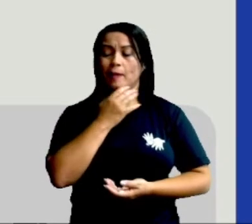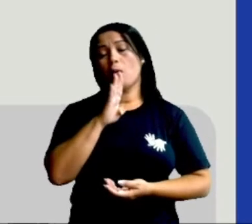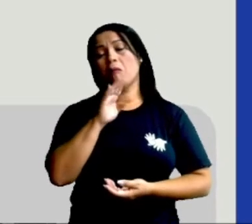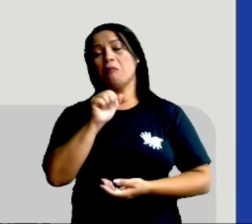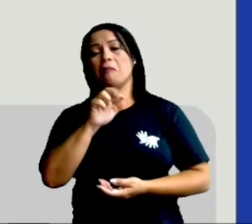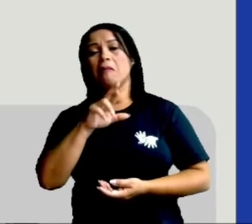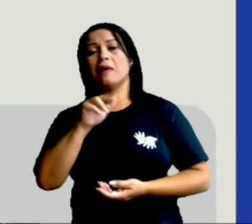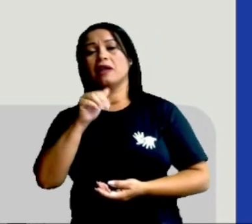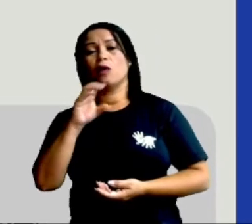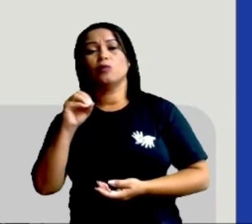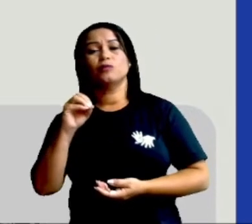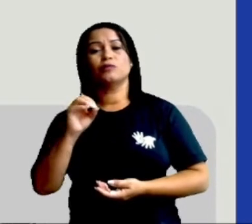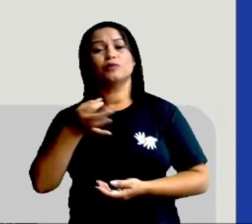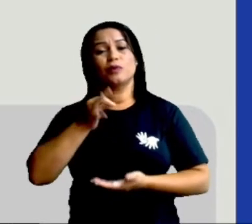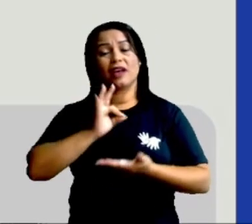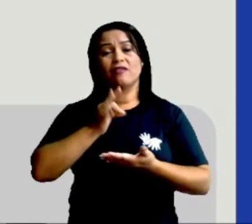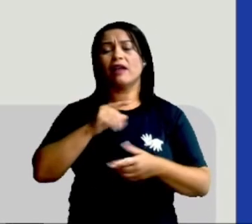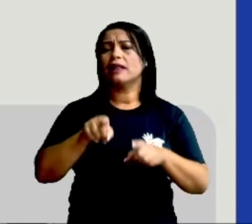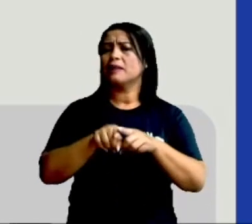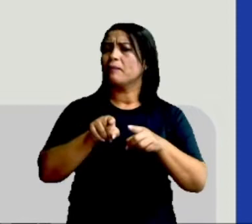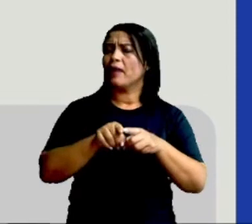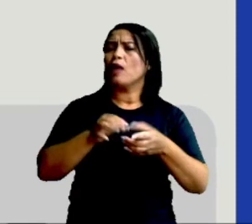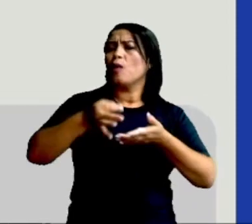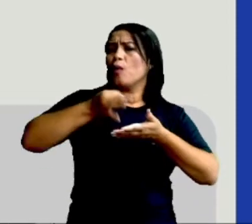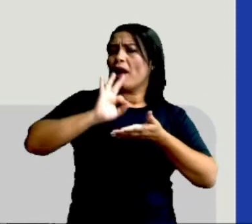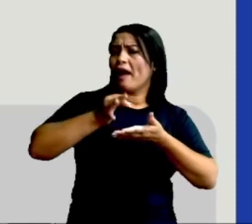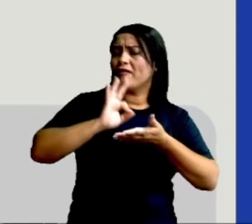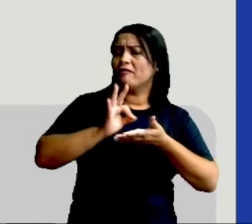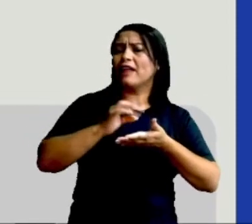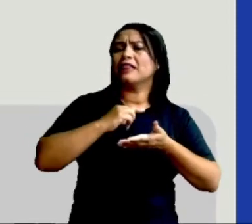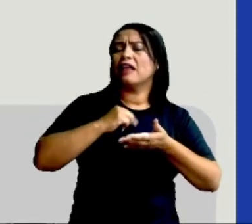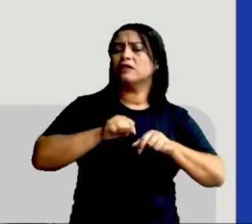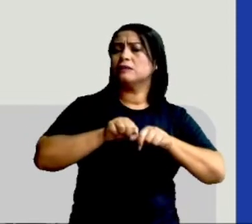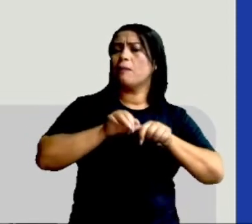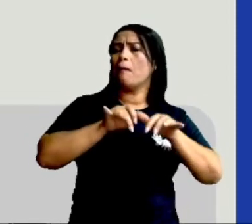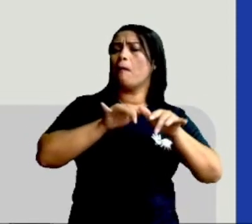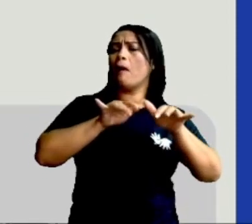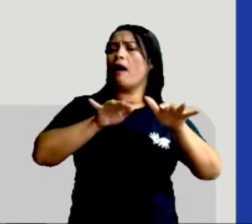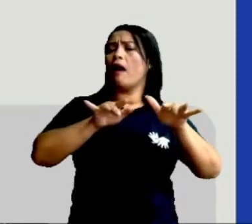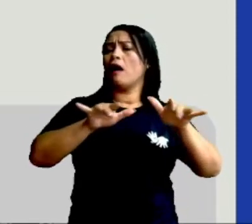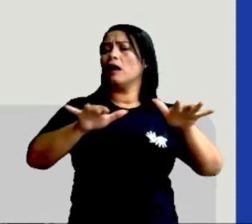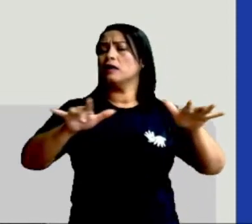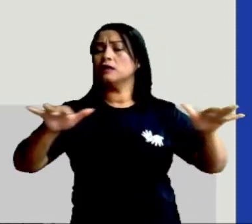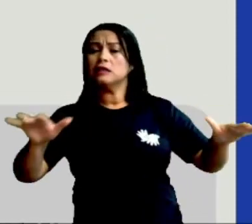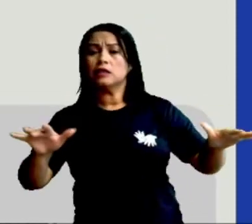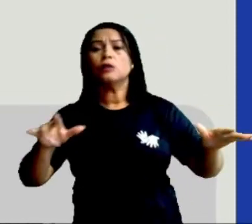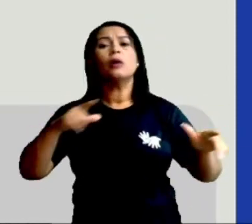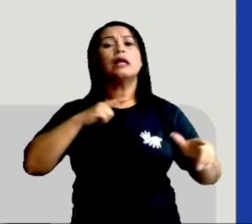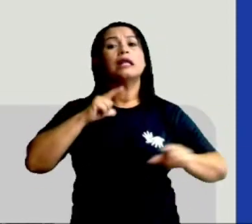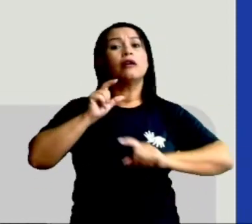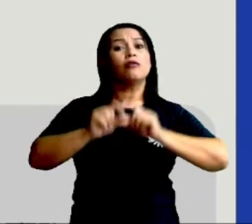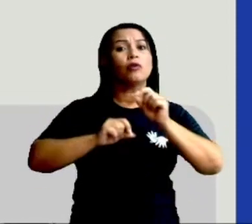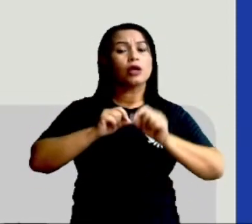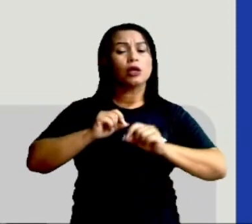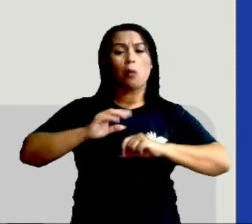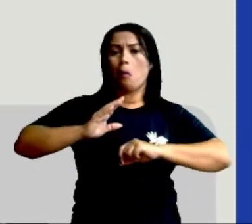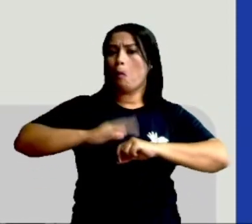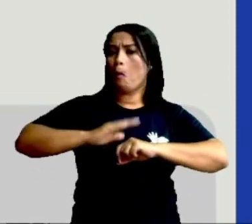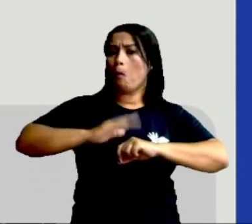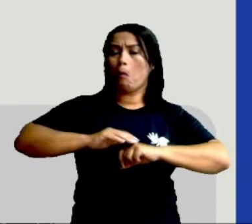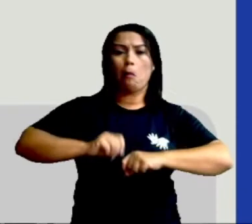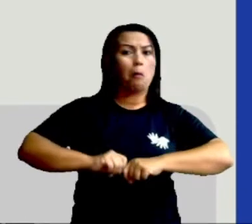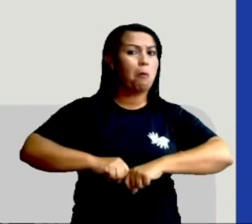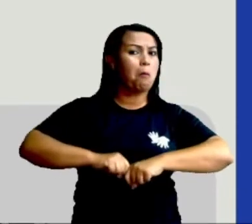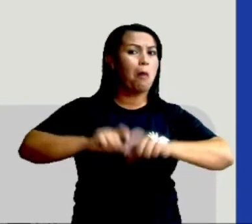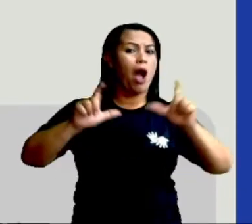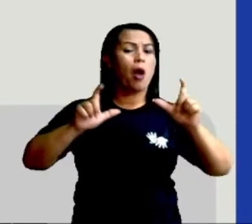A cafeicultura, exportadora do café, foi aos poucos se expandindo e logo atingiu índices de maior produto de